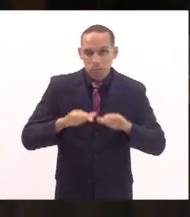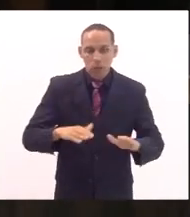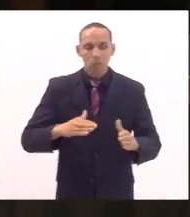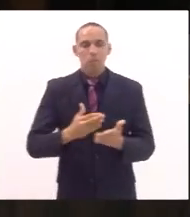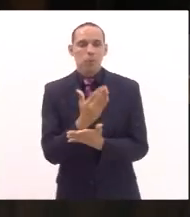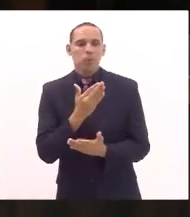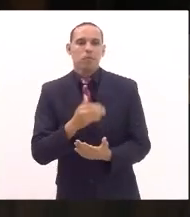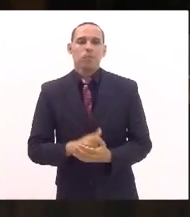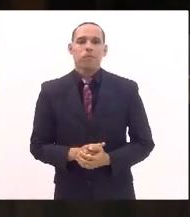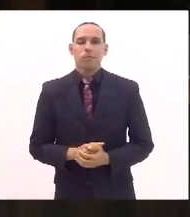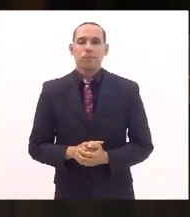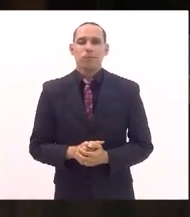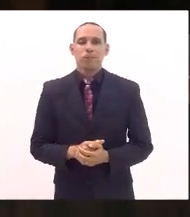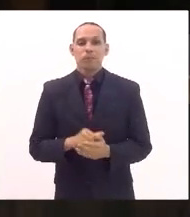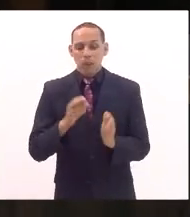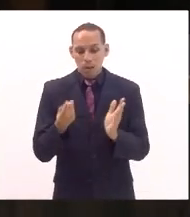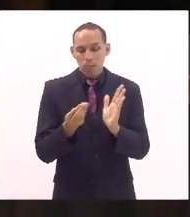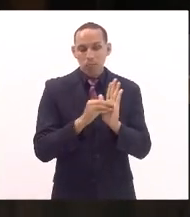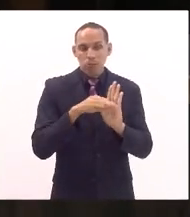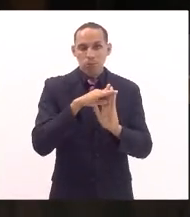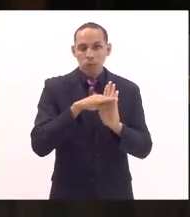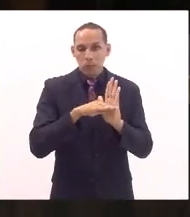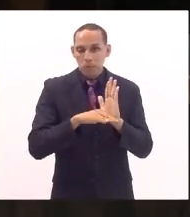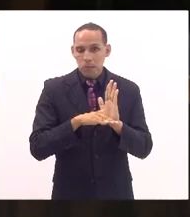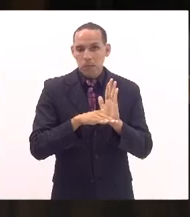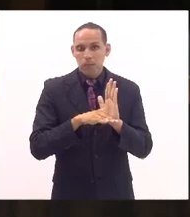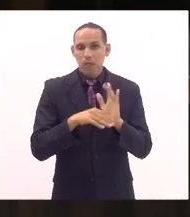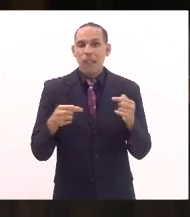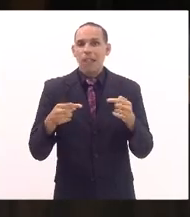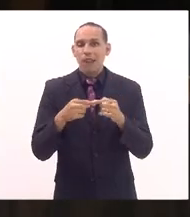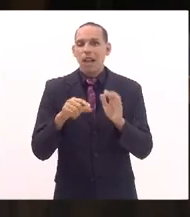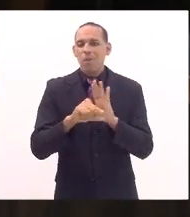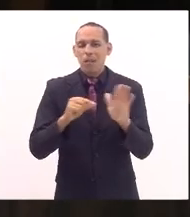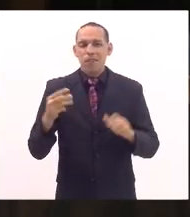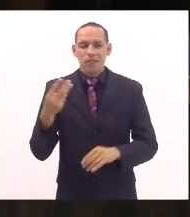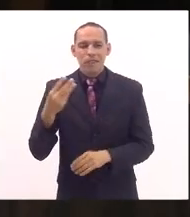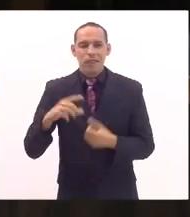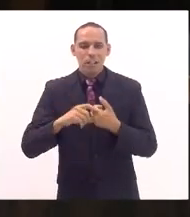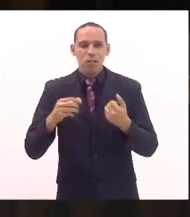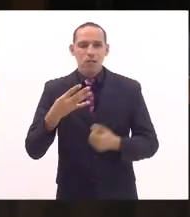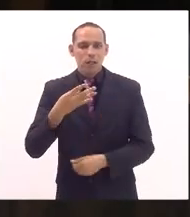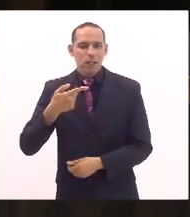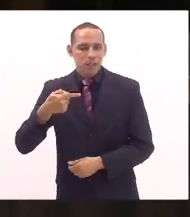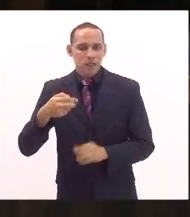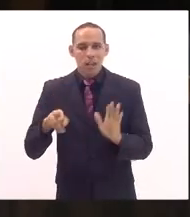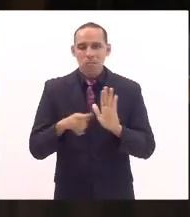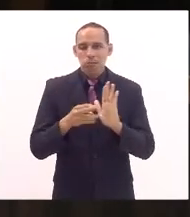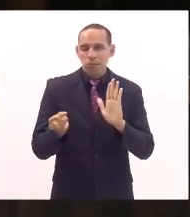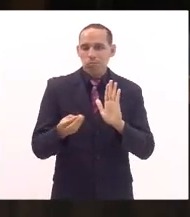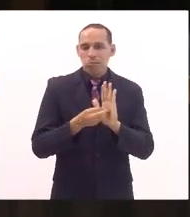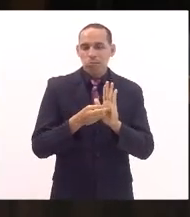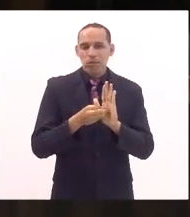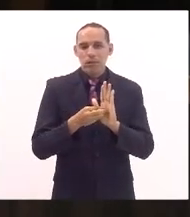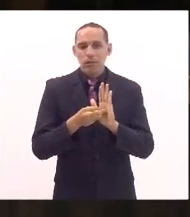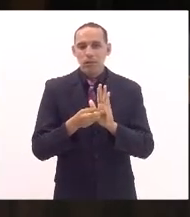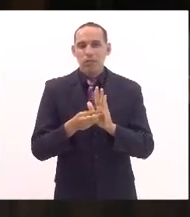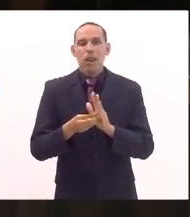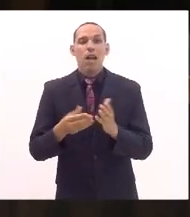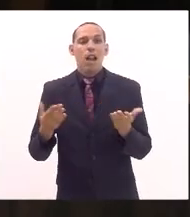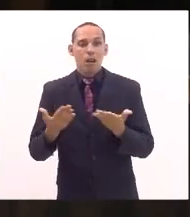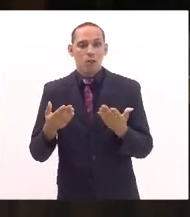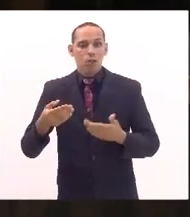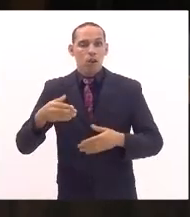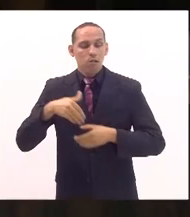aprovado cruzou na ordem do dia de acordo com o parágrafo terceiro do artigo 47 do Regimento Interno em tramitação ordinária em